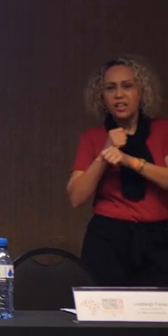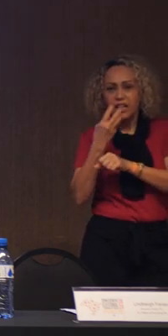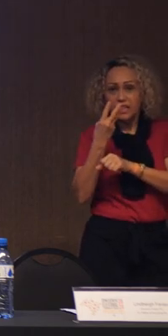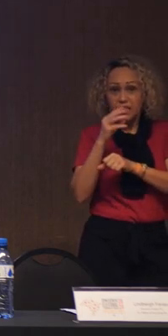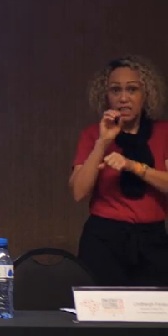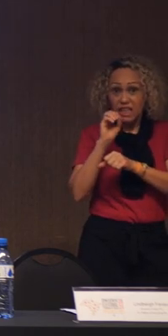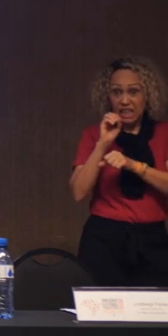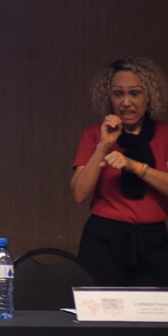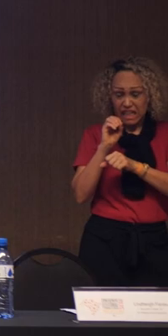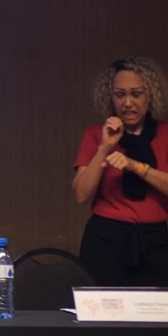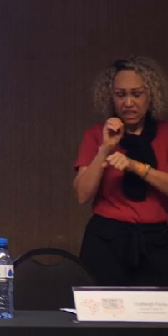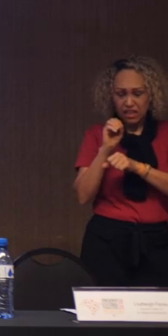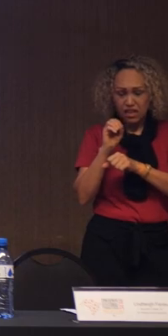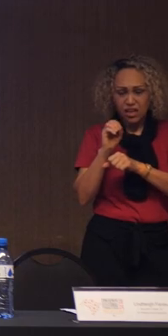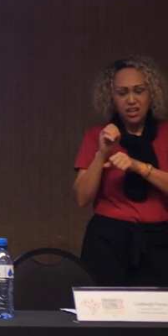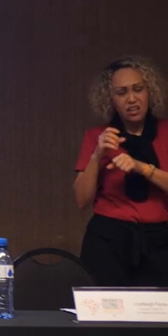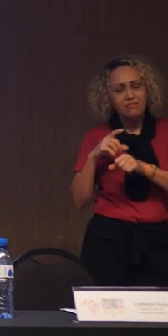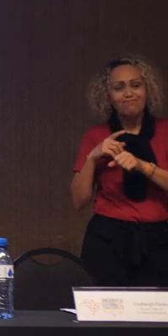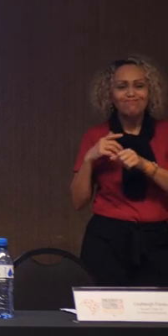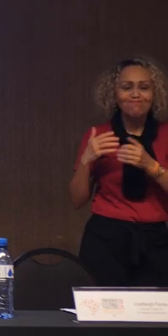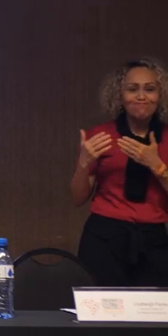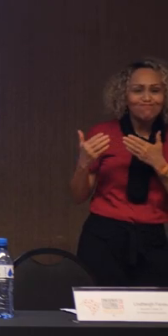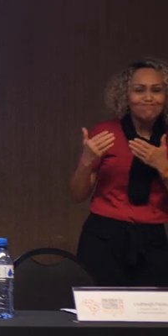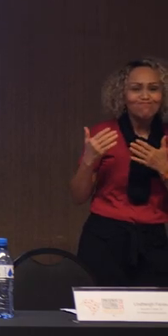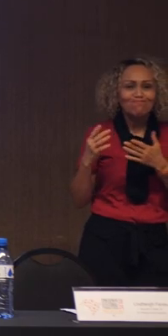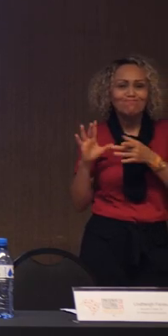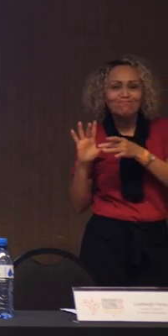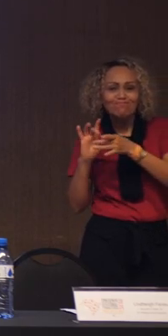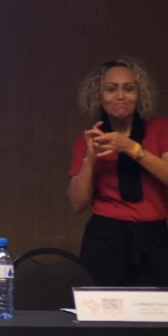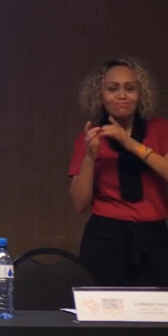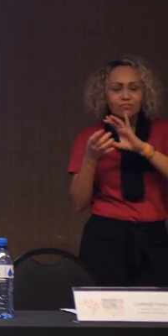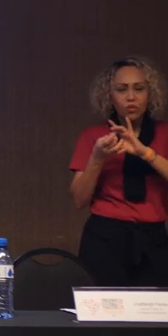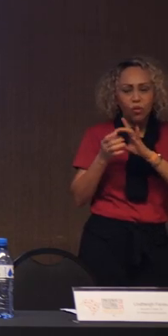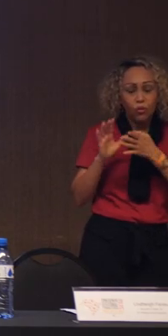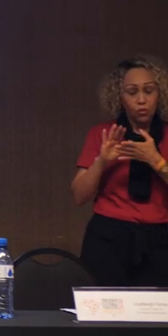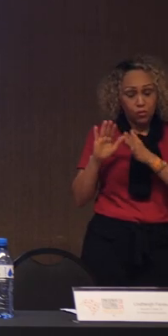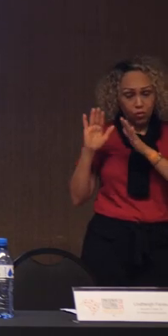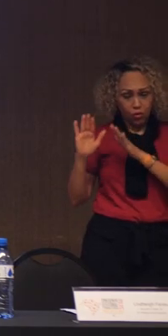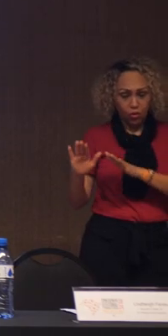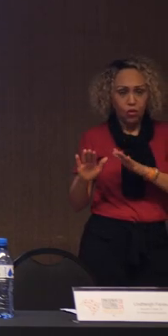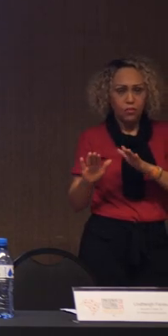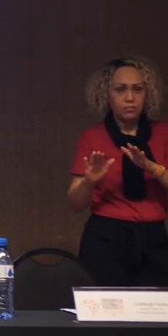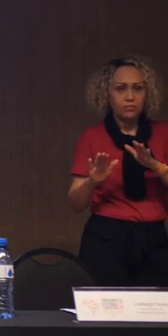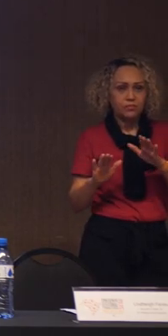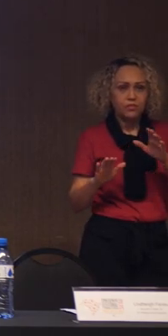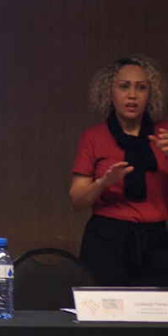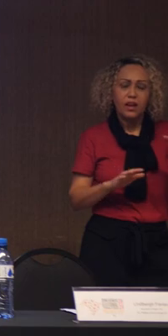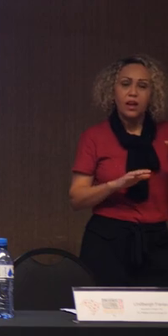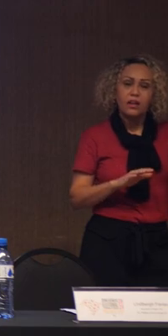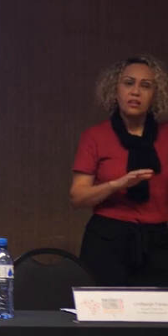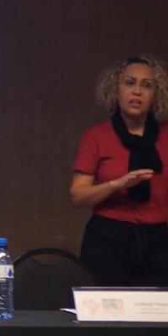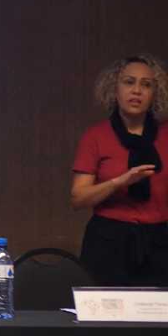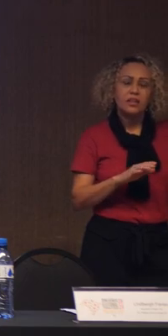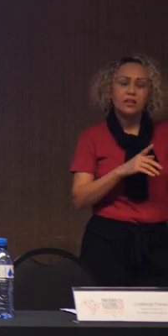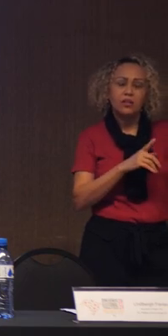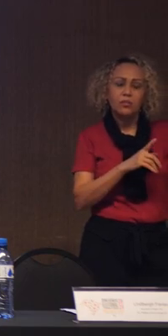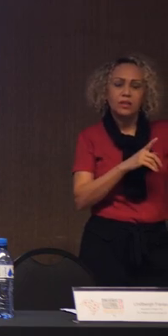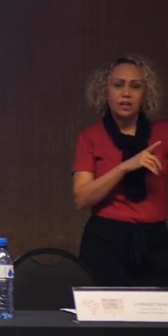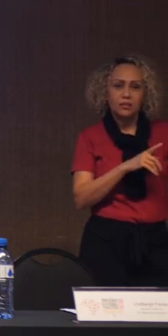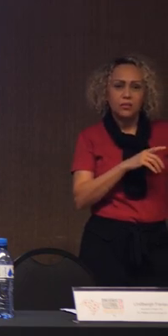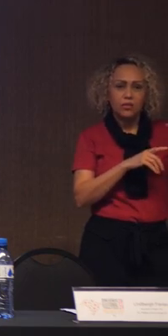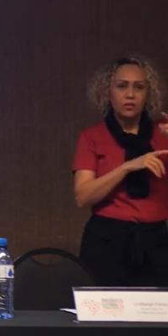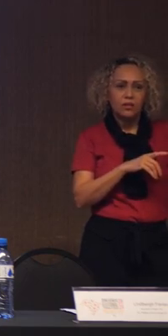nunca a esquerda brasileira fez que a geração comandada por Zé Dirceu, por Genuíno, por Delúbio, por